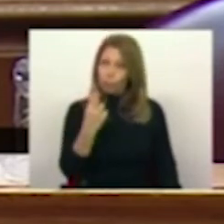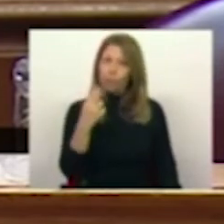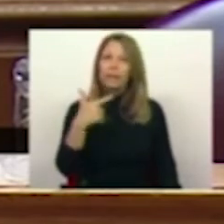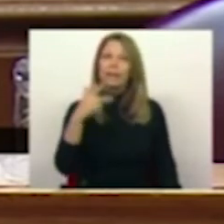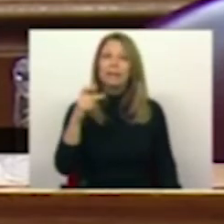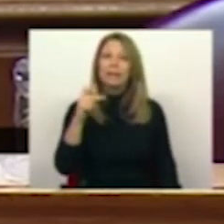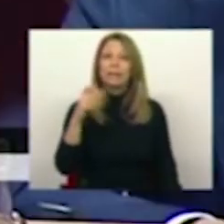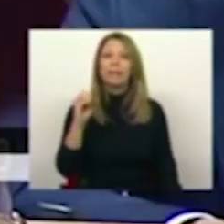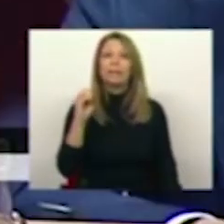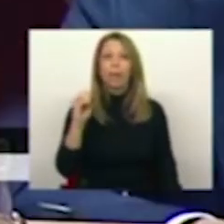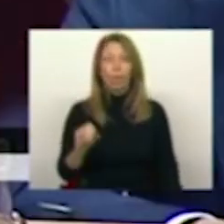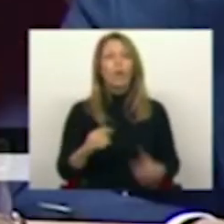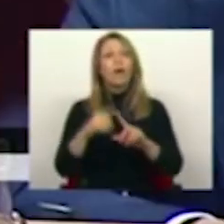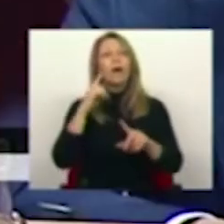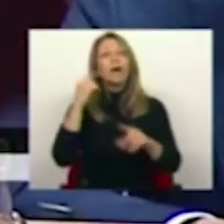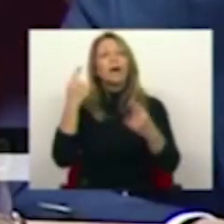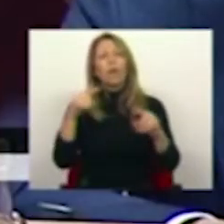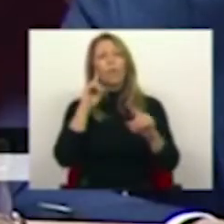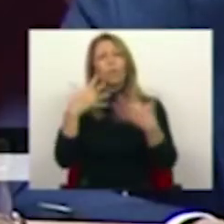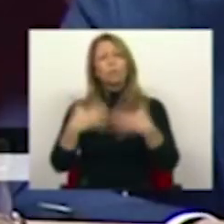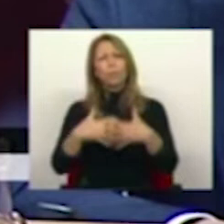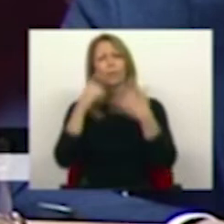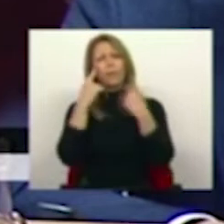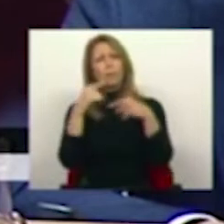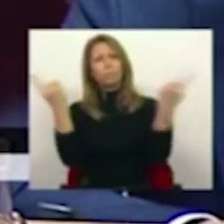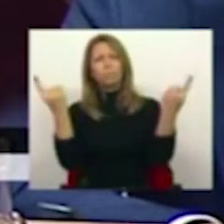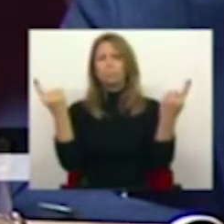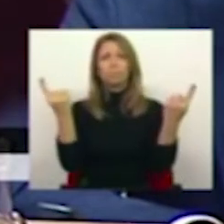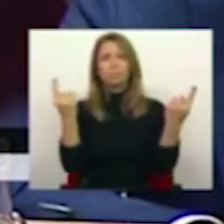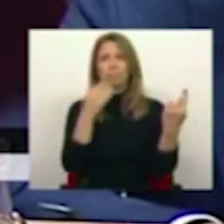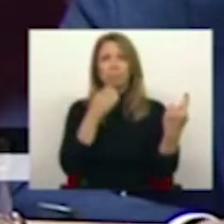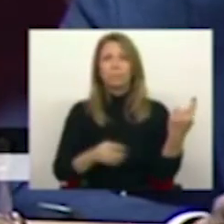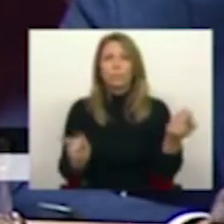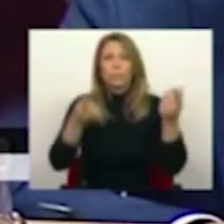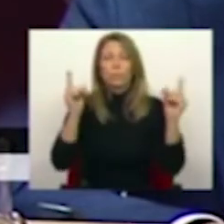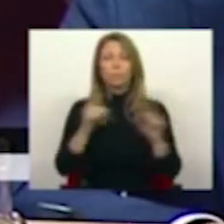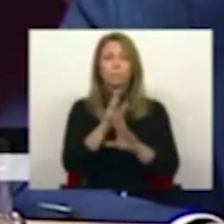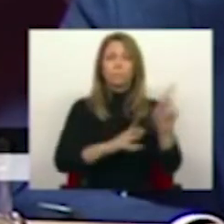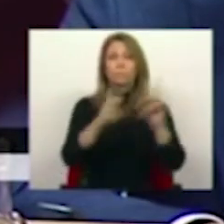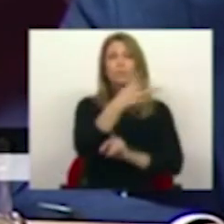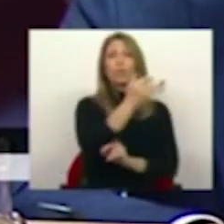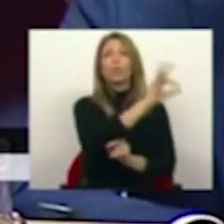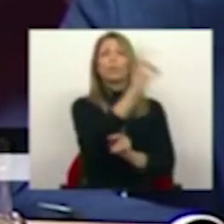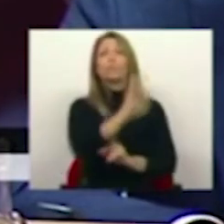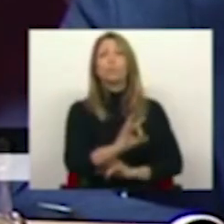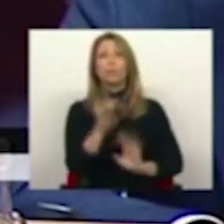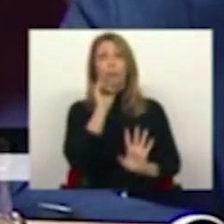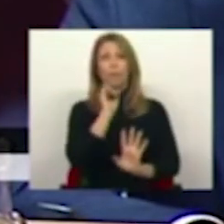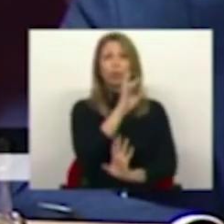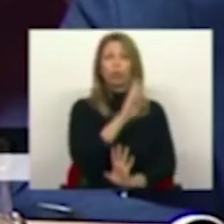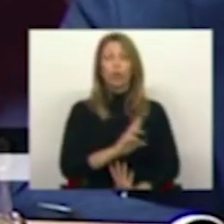com pessoal na administração pública cresce 3,6% em termos nominais. As contribuições sociais